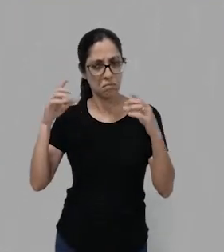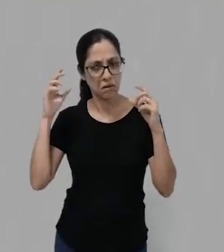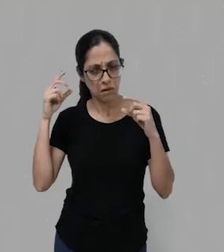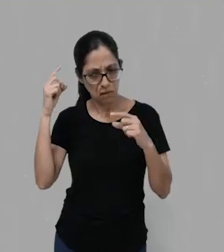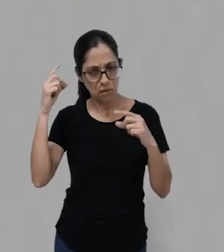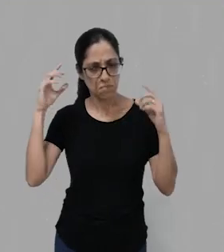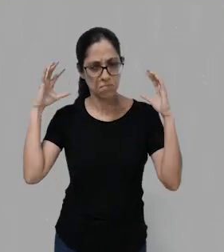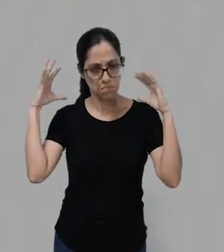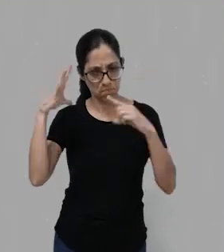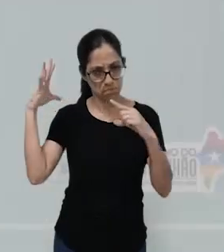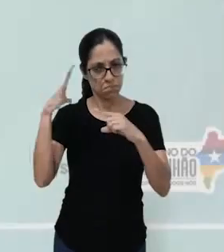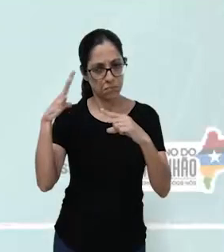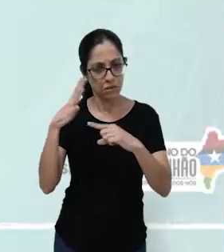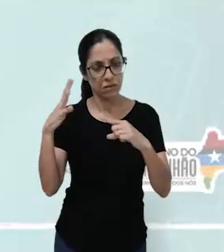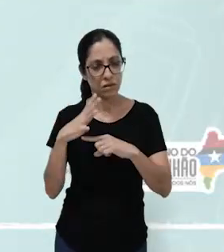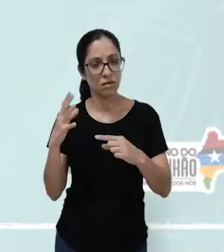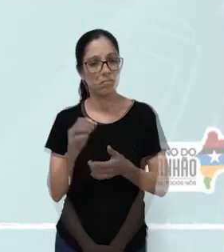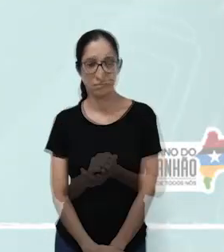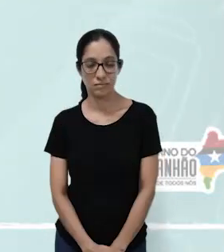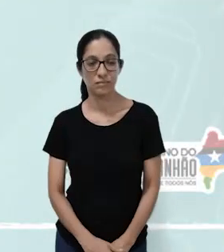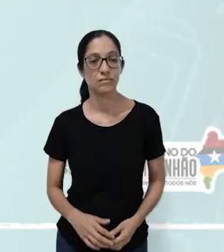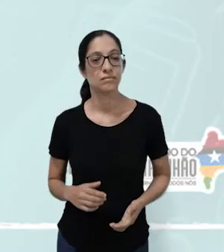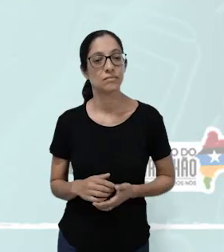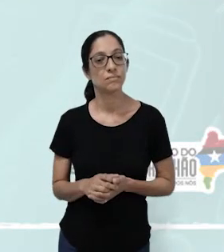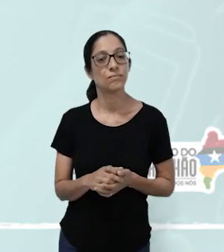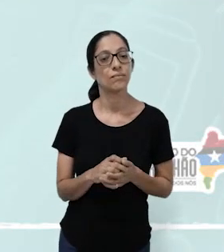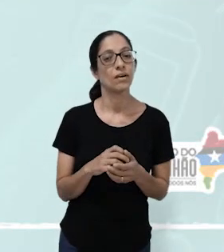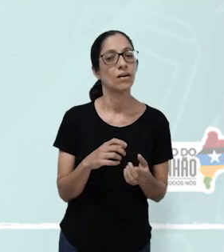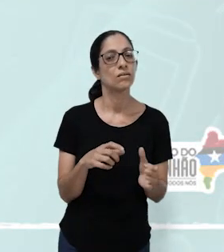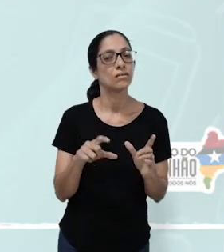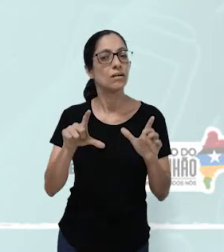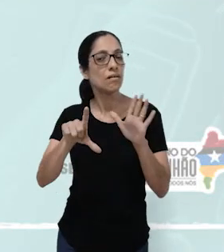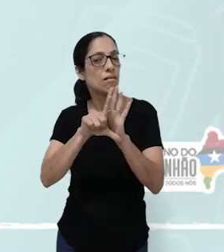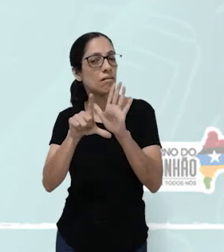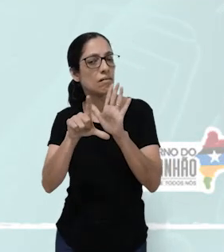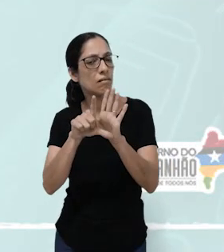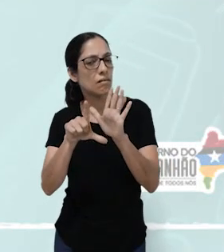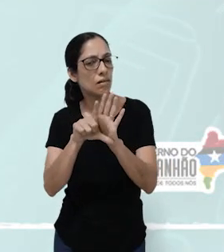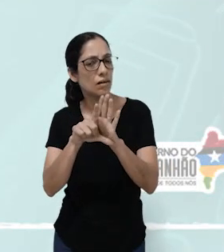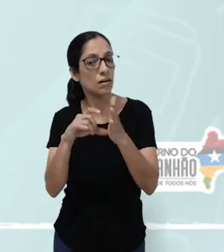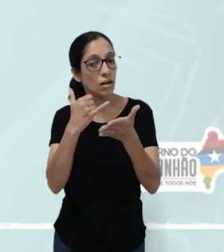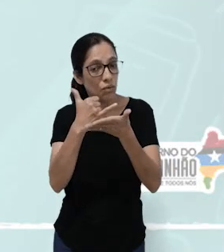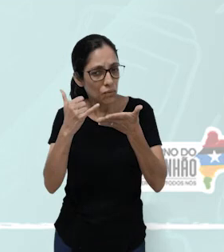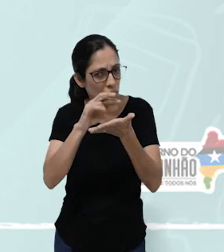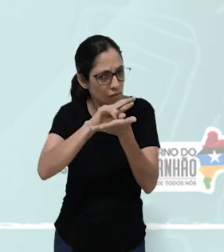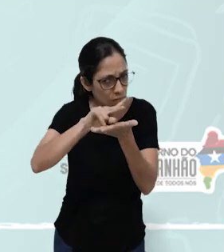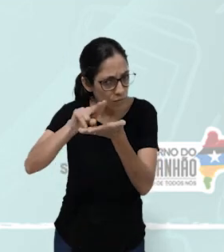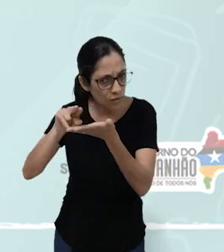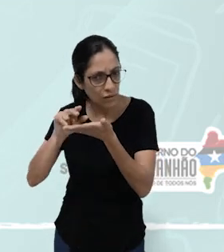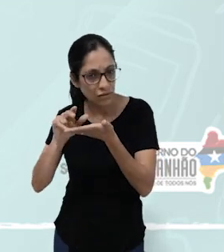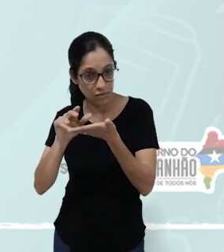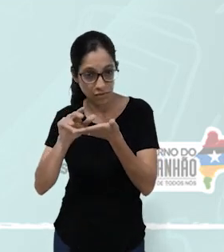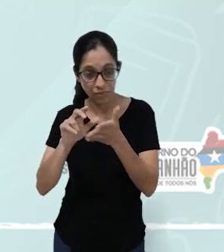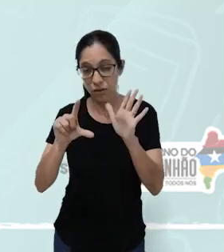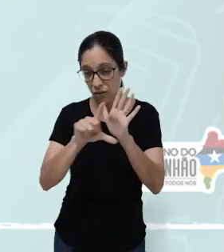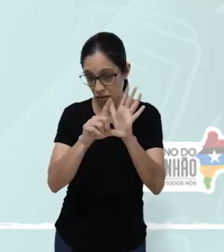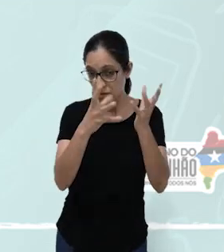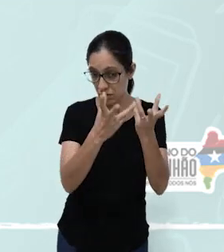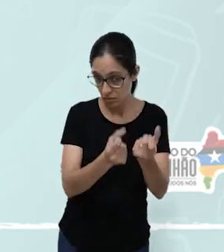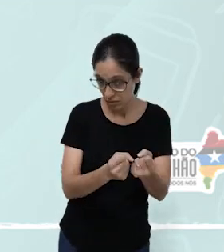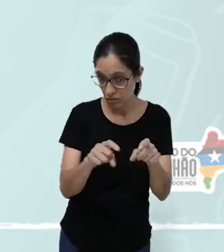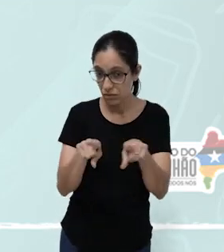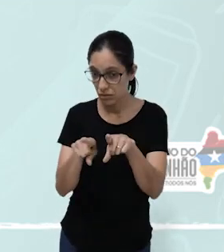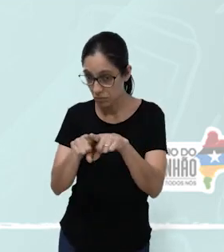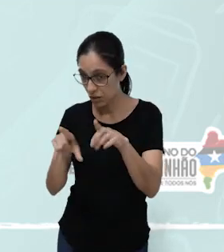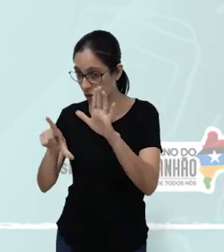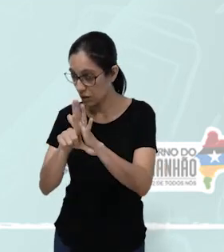uma droga sintética. Quanto à legalidade, essas drogas classificam-se em lícitas e ilícitas. Agora